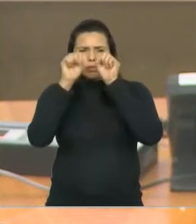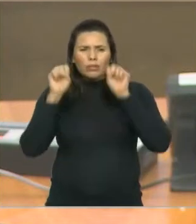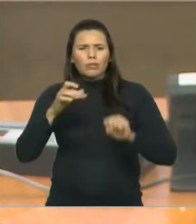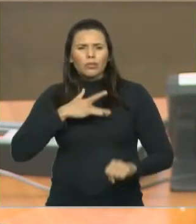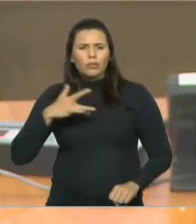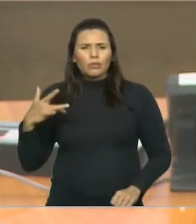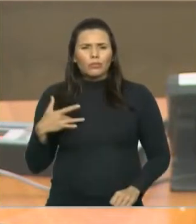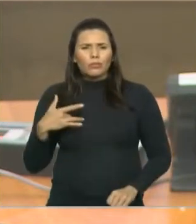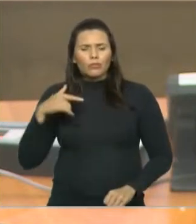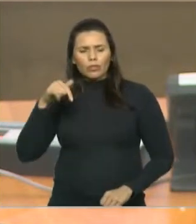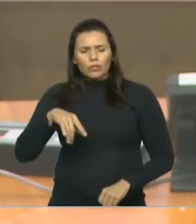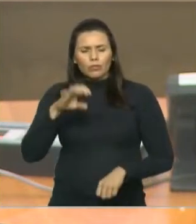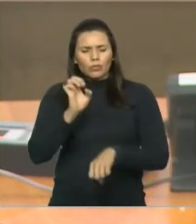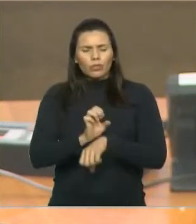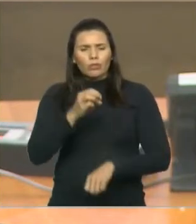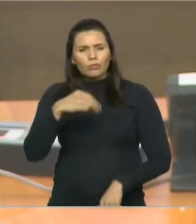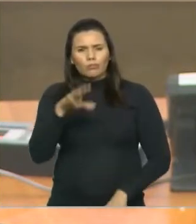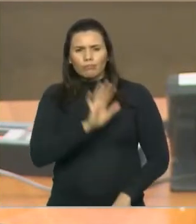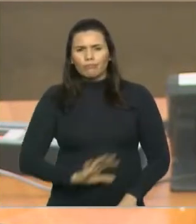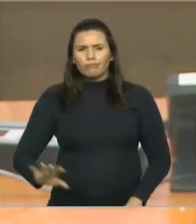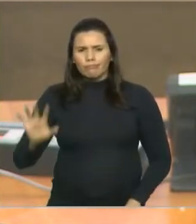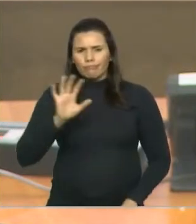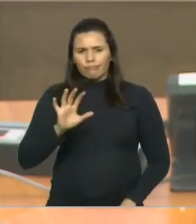Estado do Maranhão.